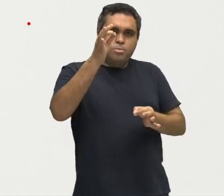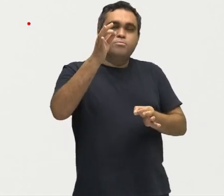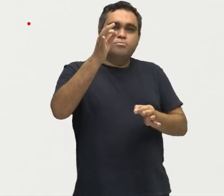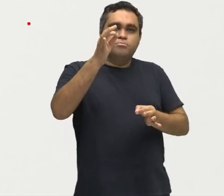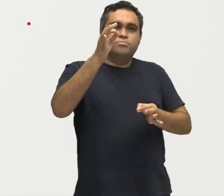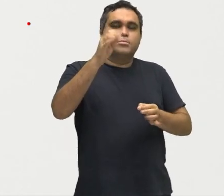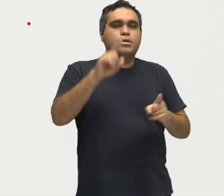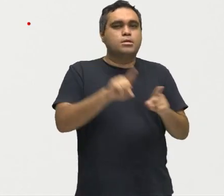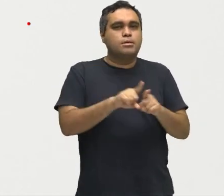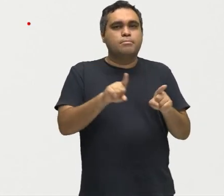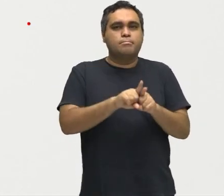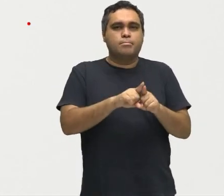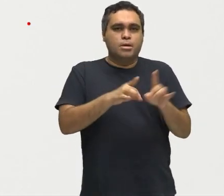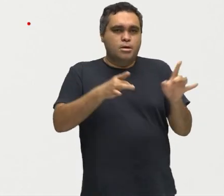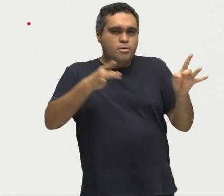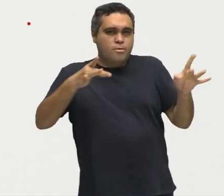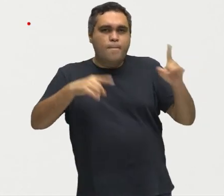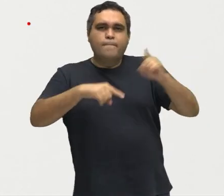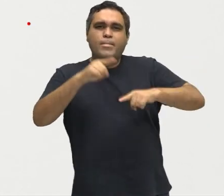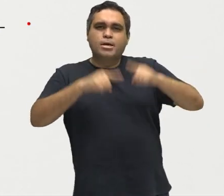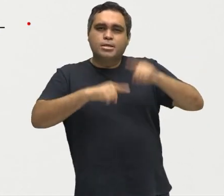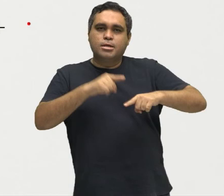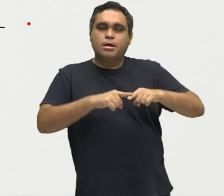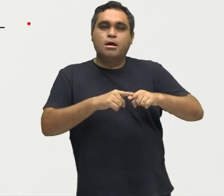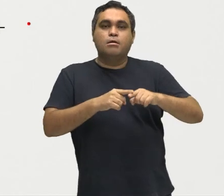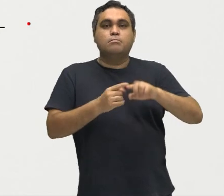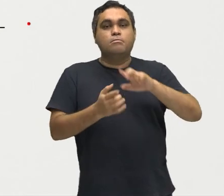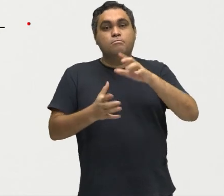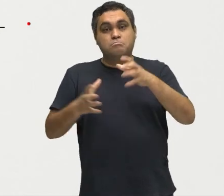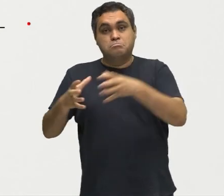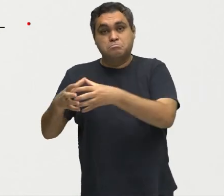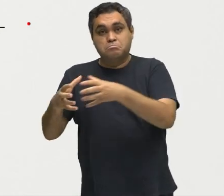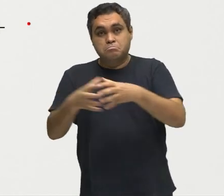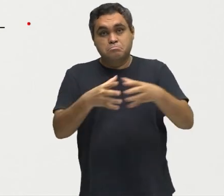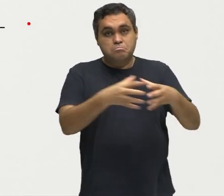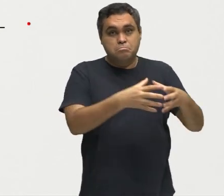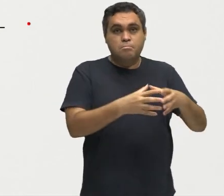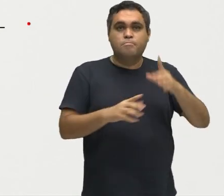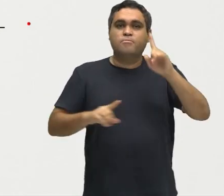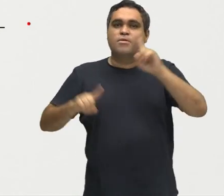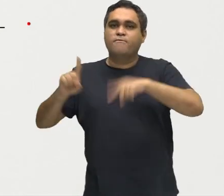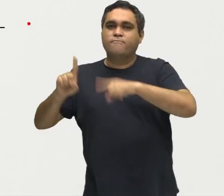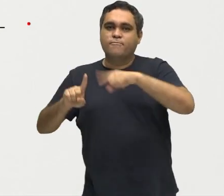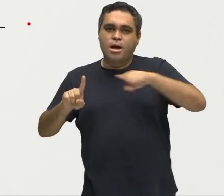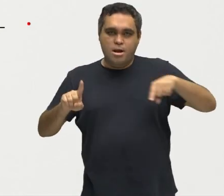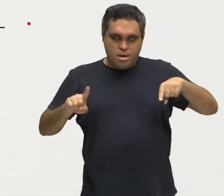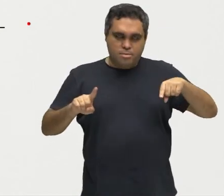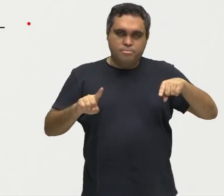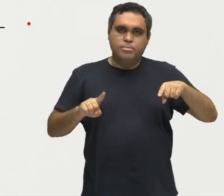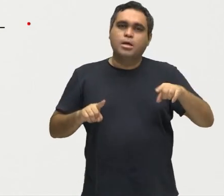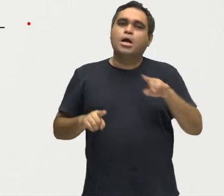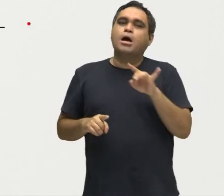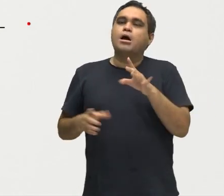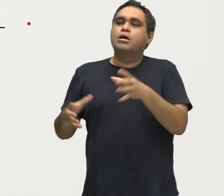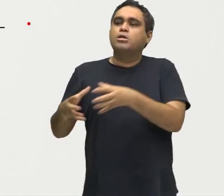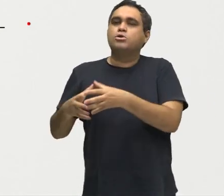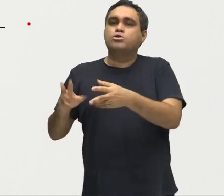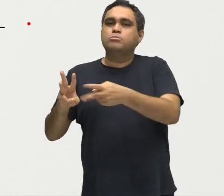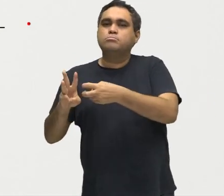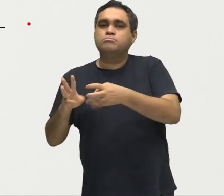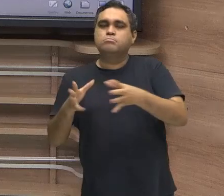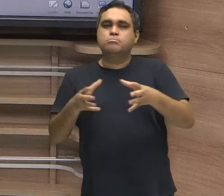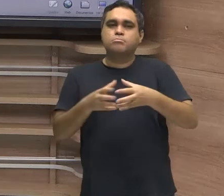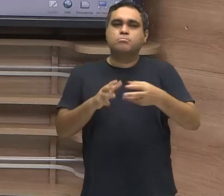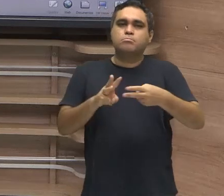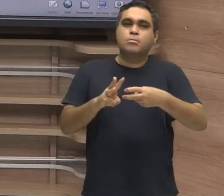variam entre as etnias. Está correto também. Sabe por quê? Porque cada um tem a sua forma ali, né,